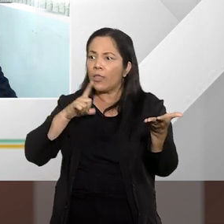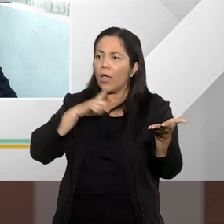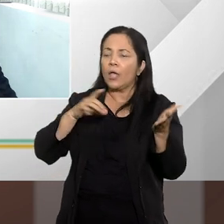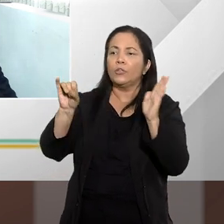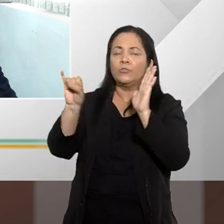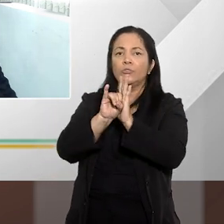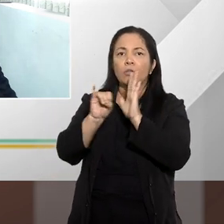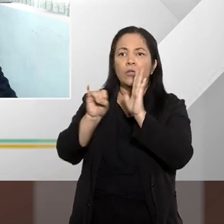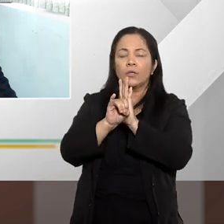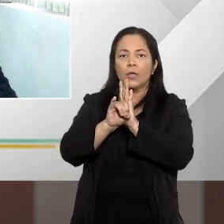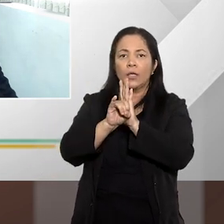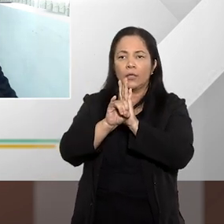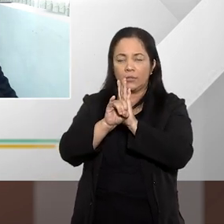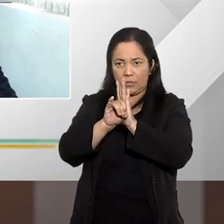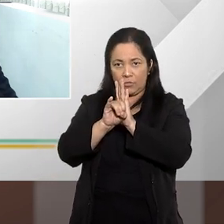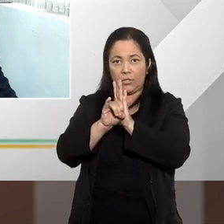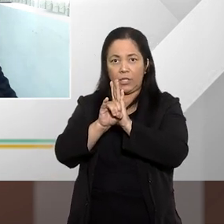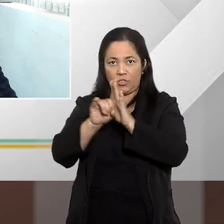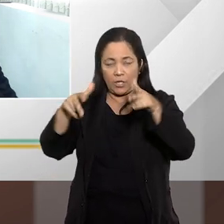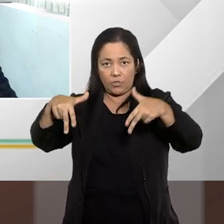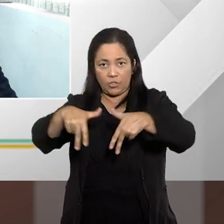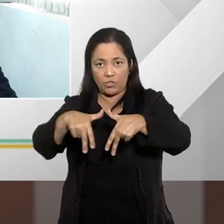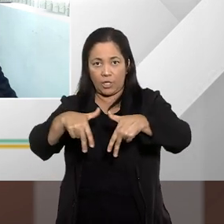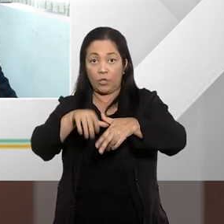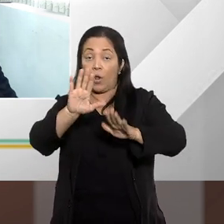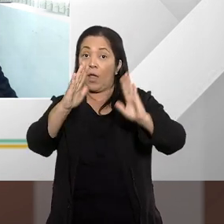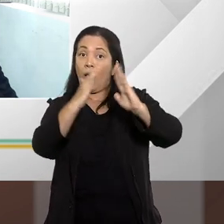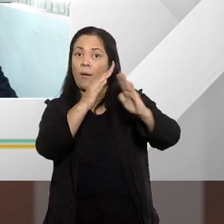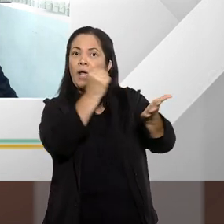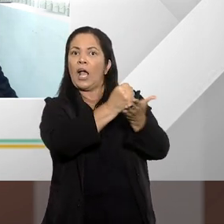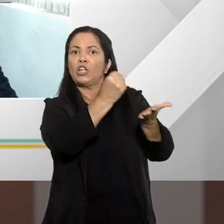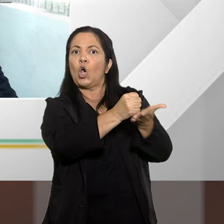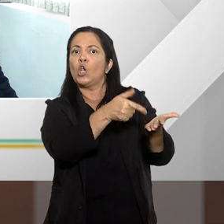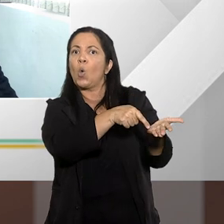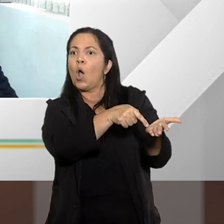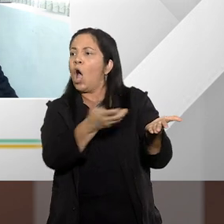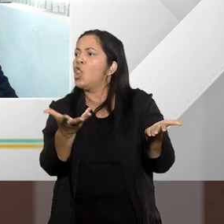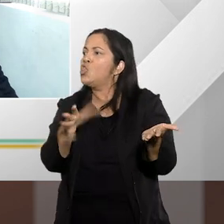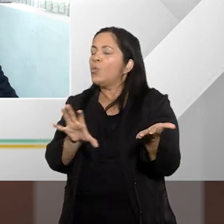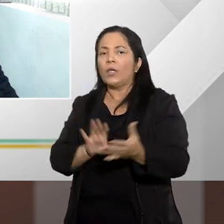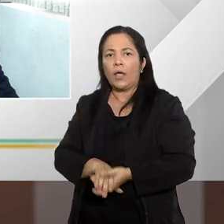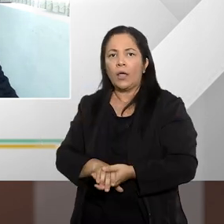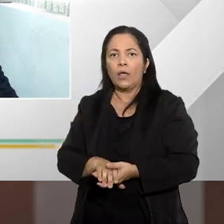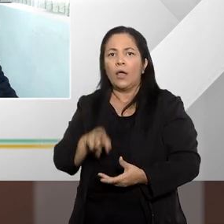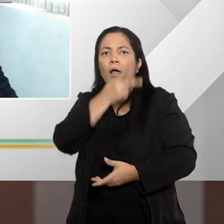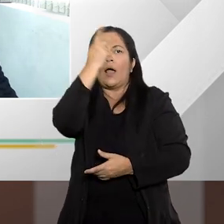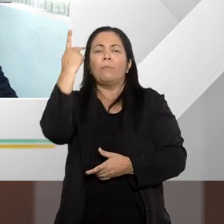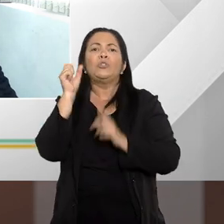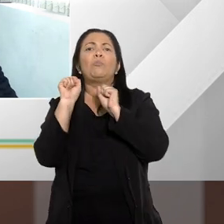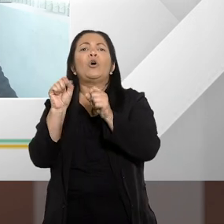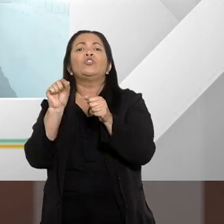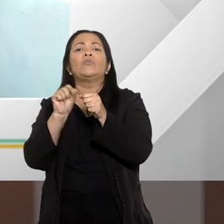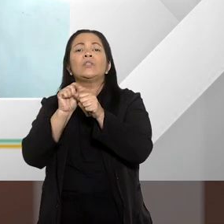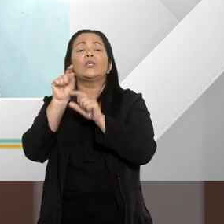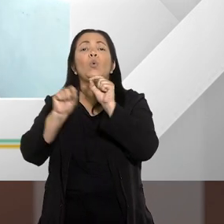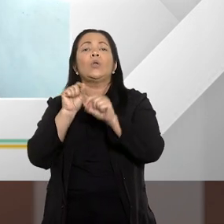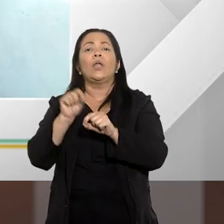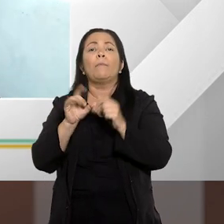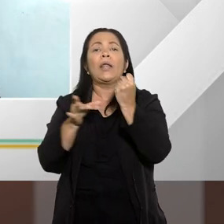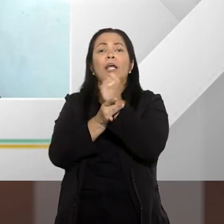a Janaína bem falou, e o cartório se recusa a fazer isso. O que essa pessoa pode fazer, a quem recorrer, a quem procurar? É